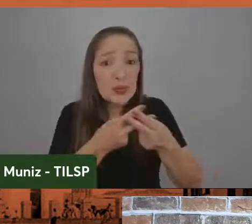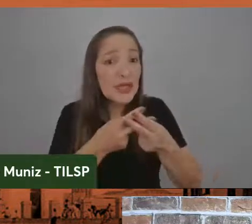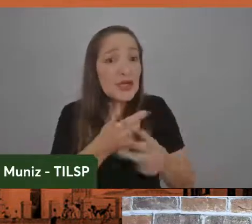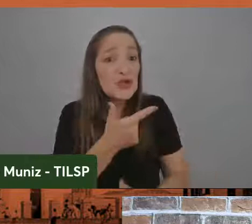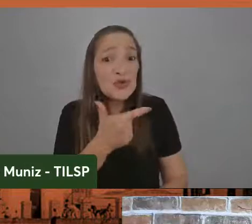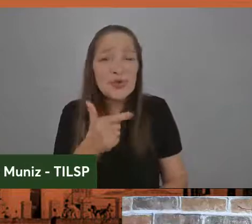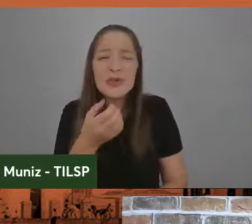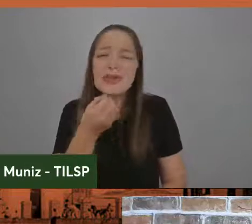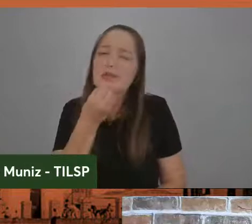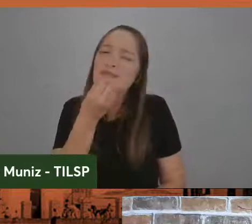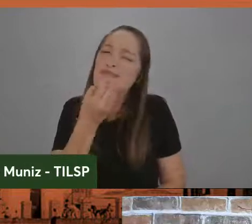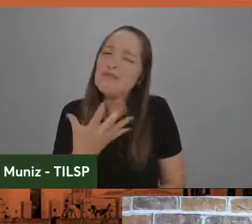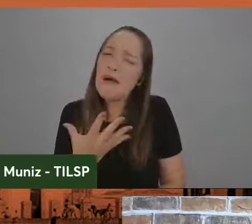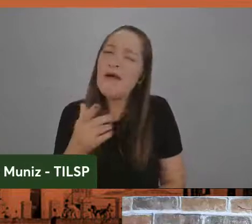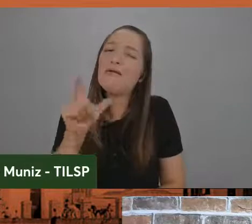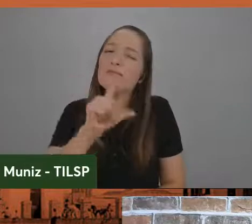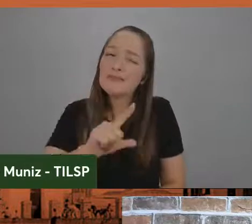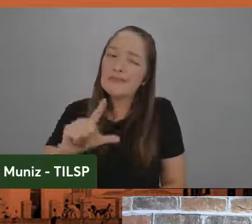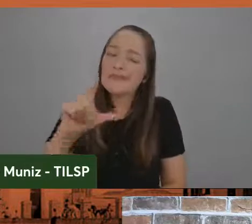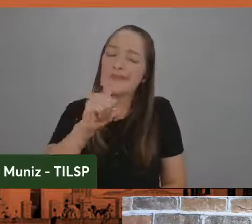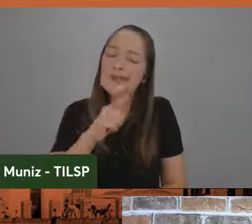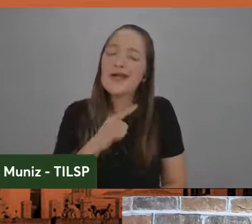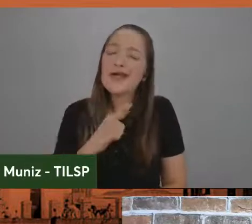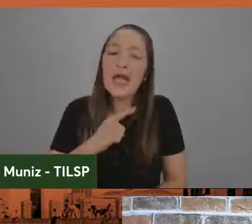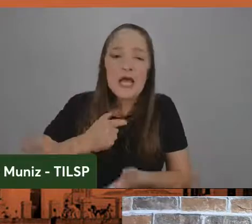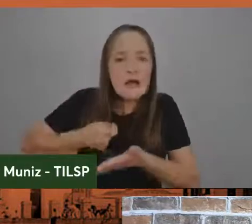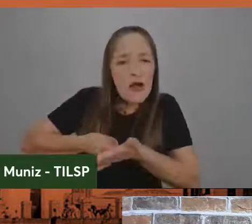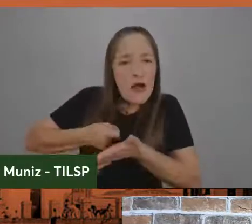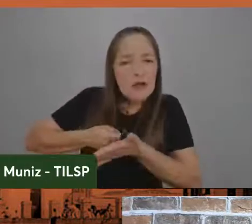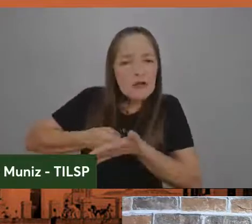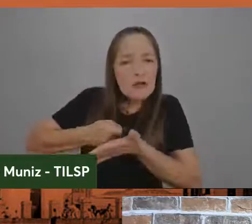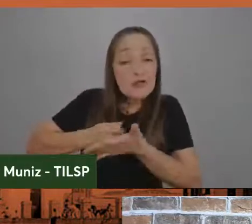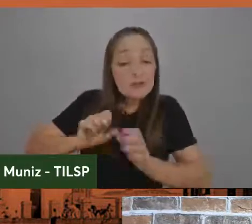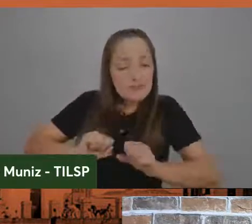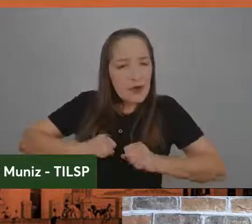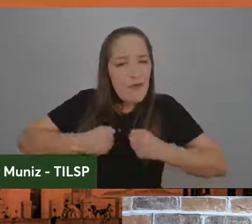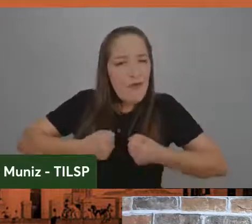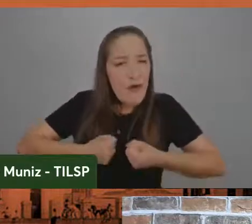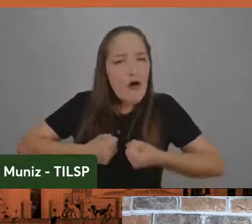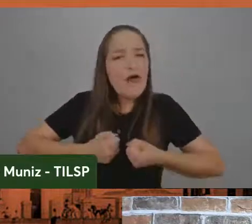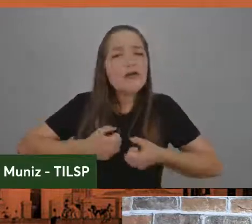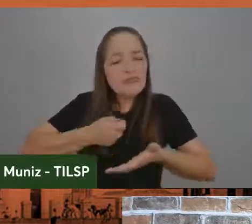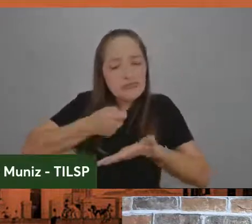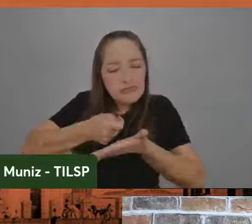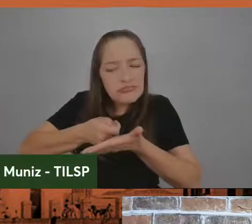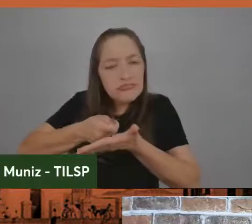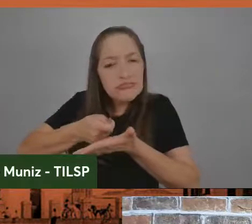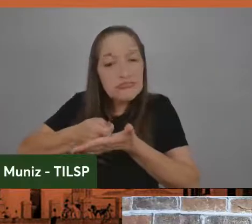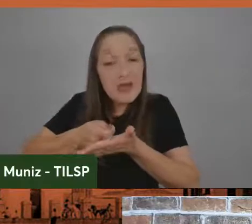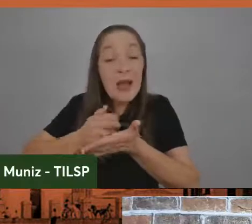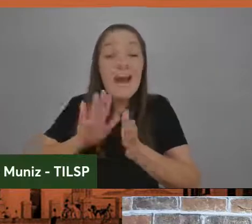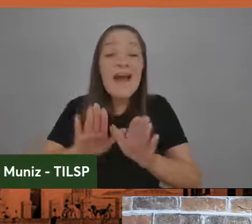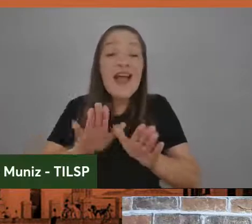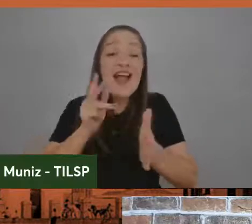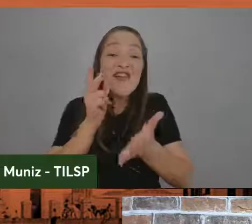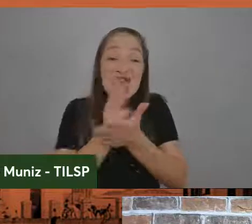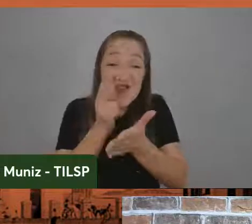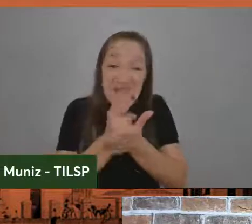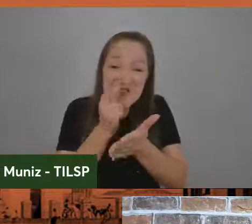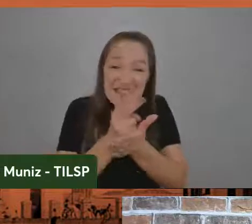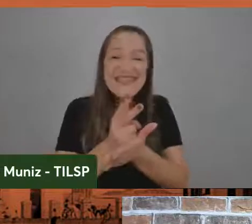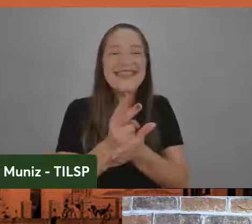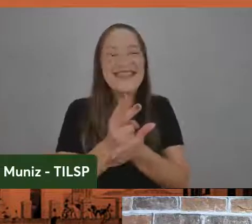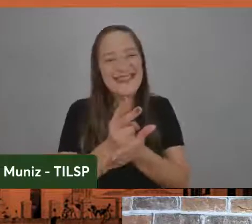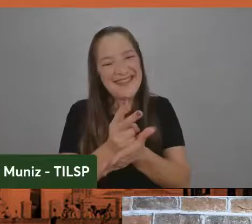gente tem a literatura, que exige tudo isso que você falou, essa dedicação, mas que continua, que persiste, que permanece